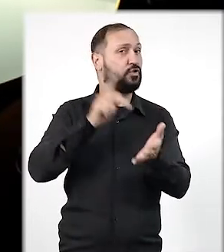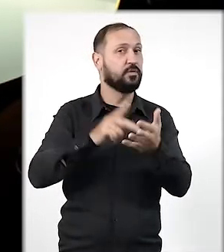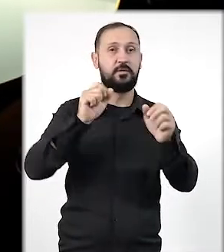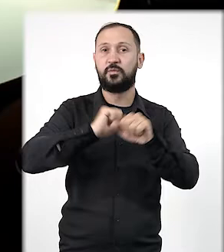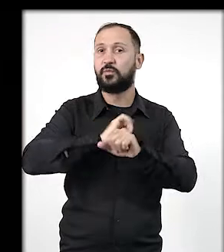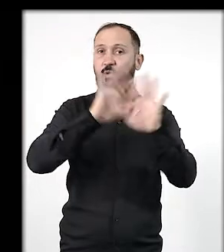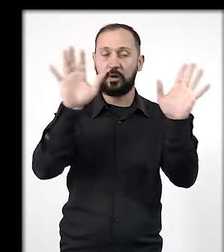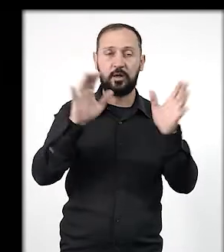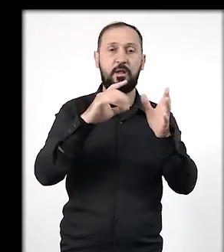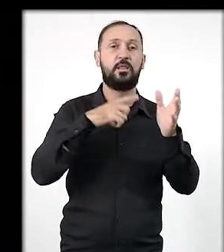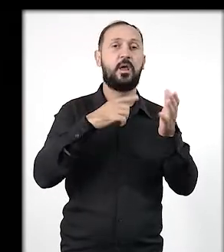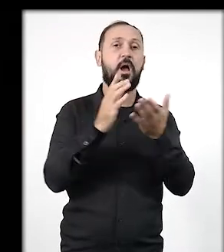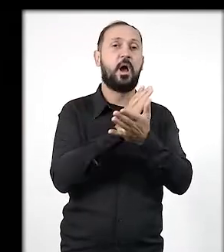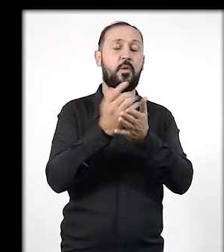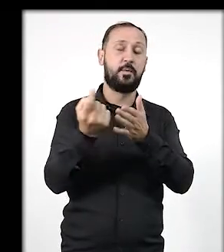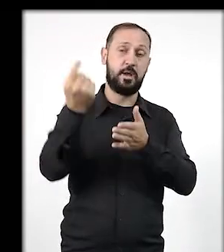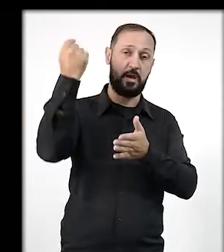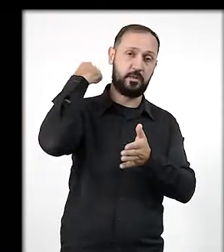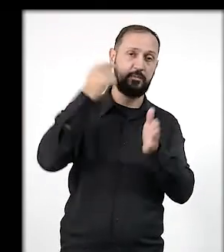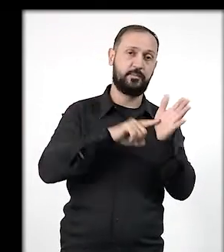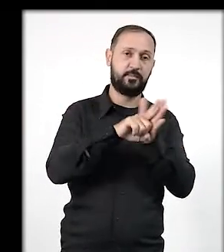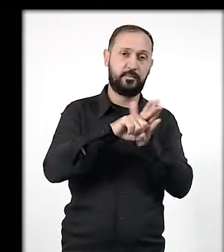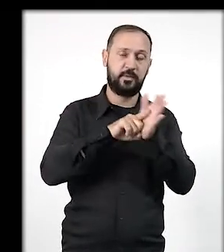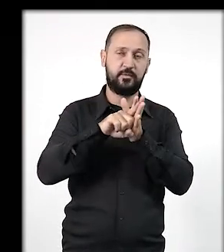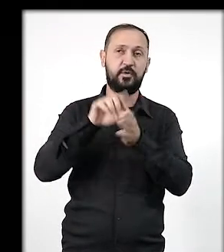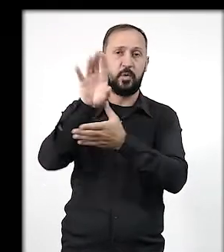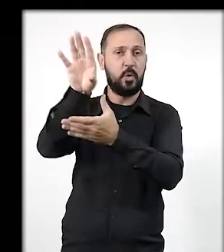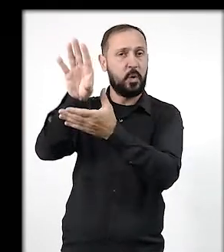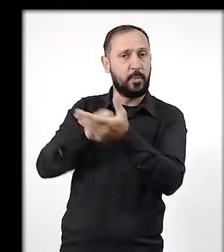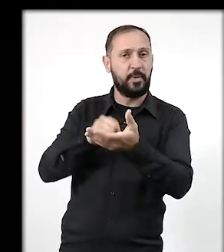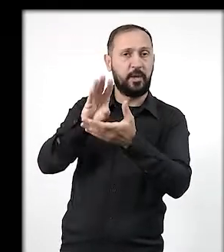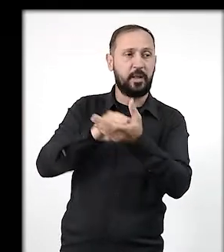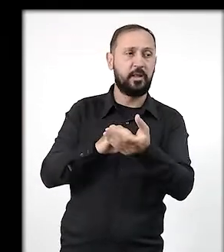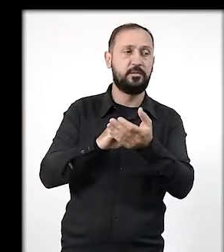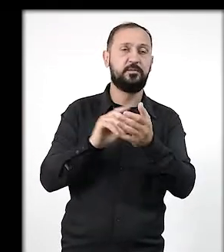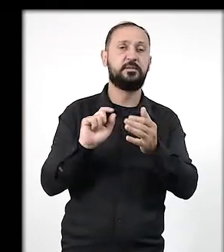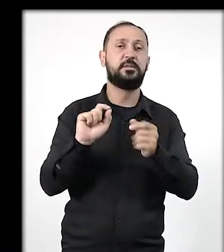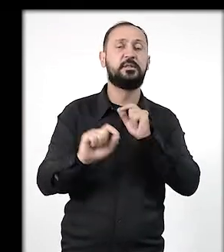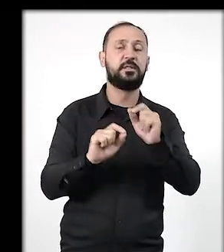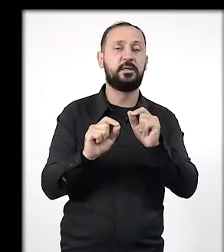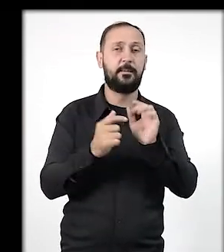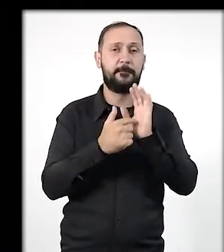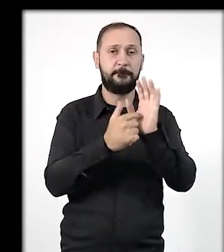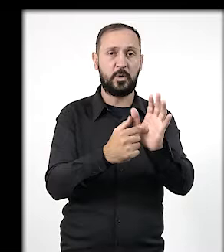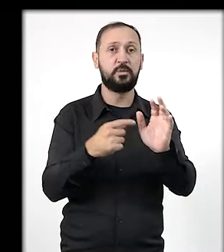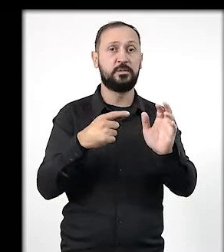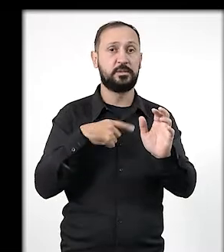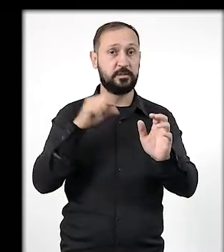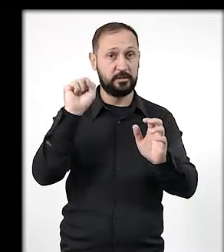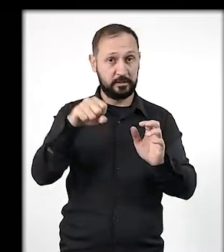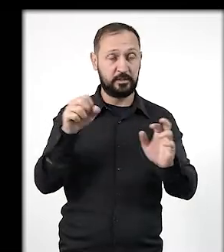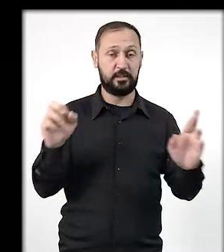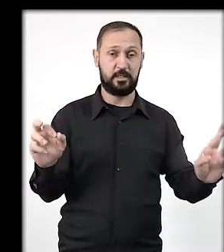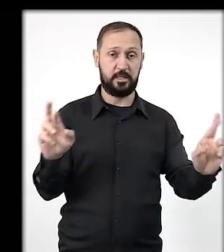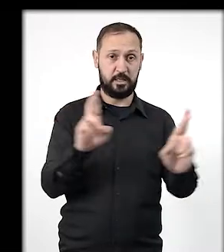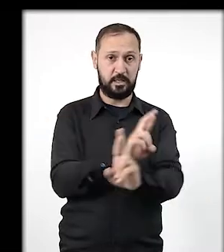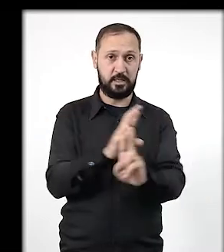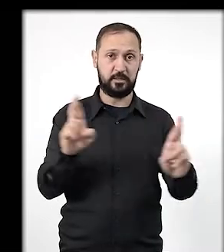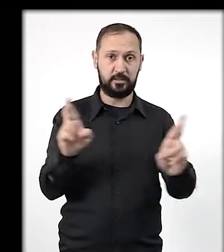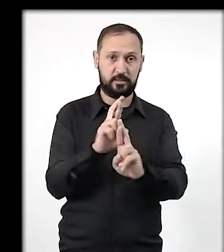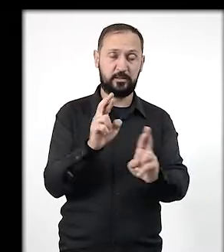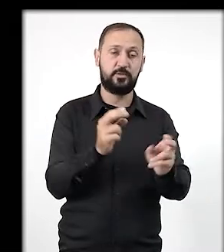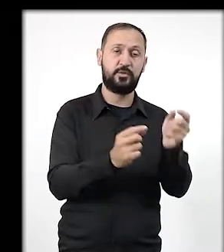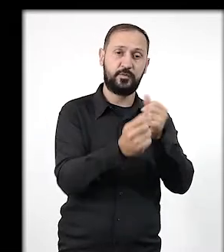ficou claro. Embora existam pesquisas anteriores que foram compiladas que mostram que existe relação